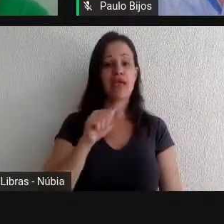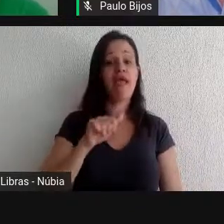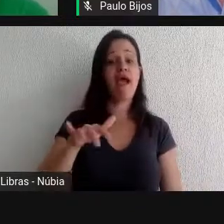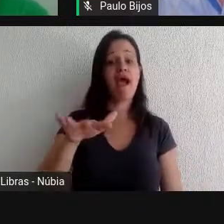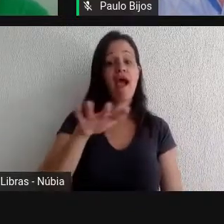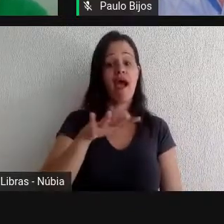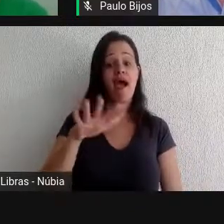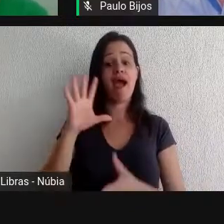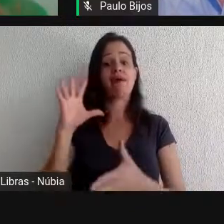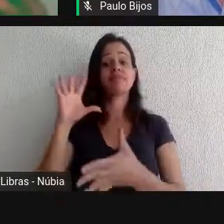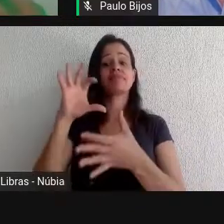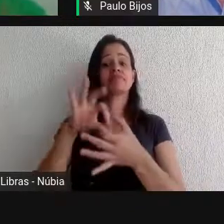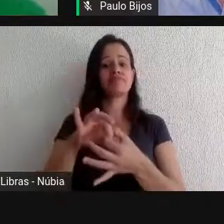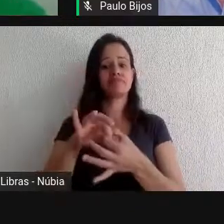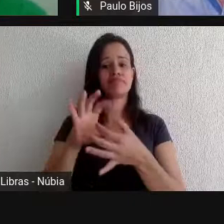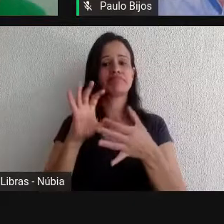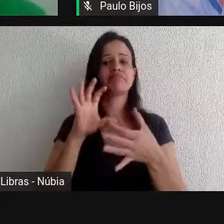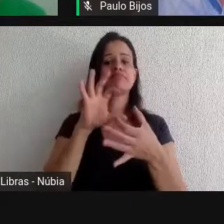Eles estão